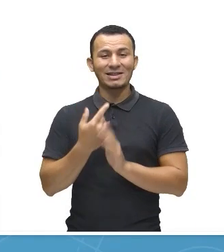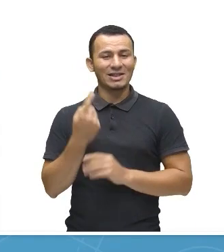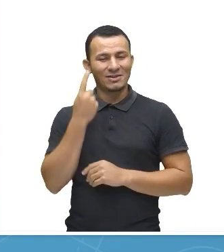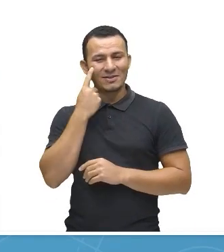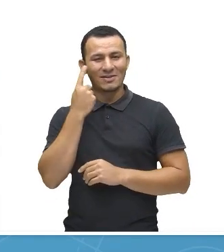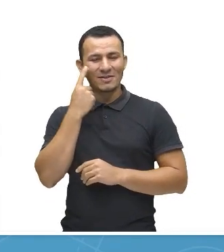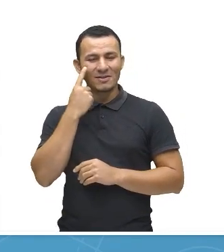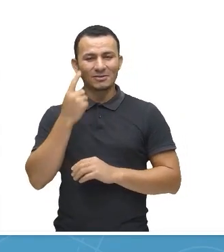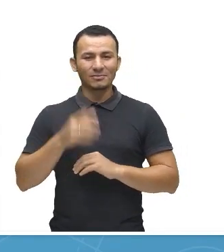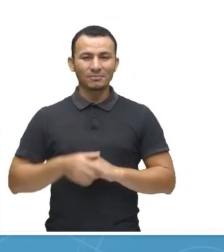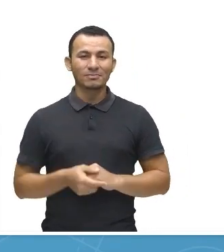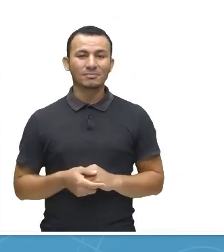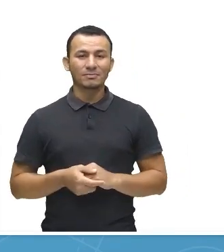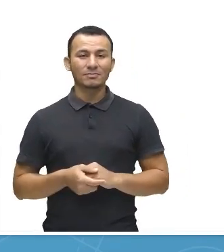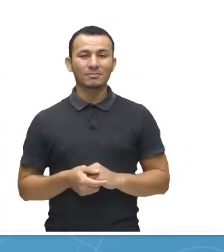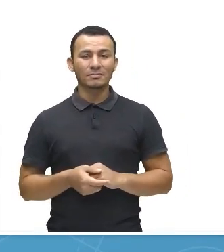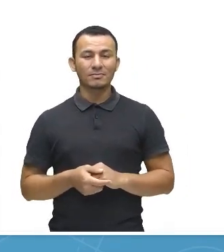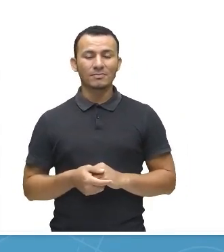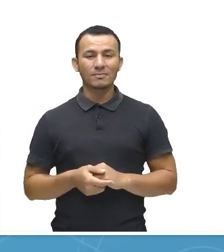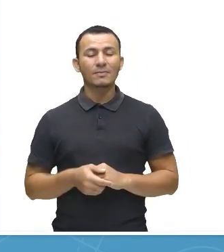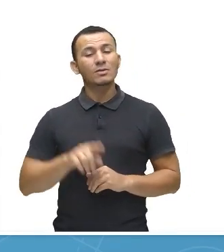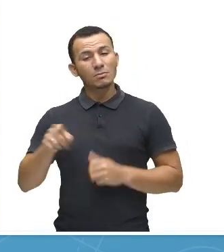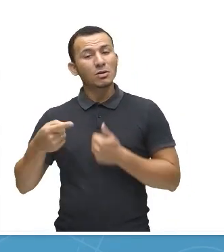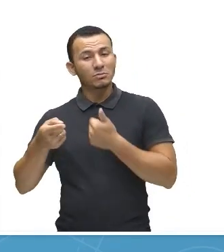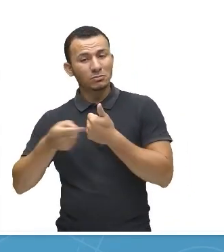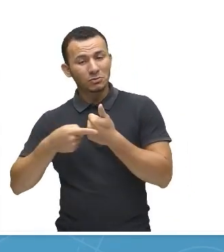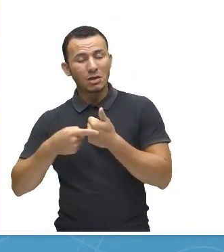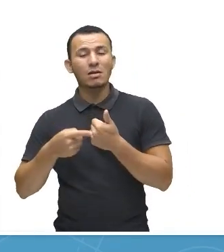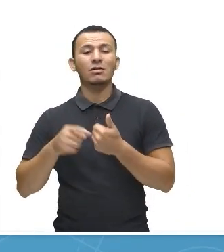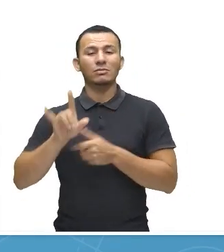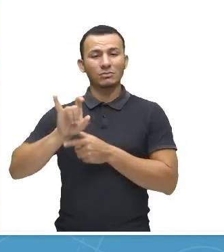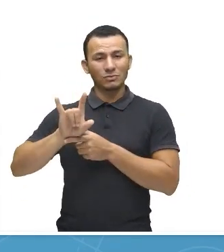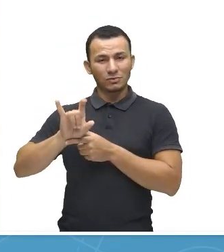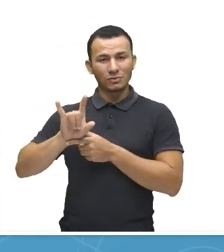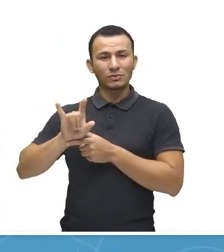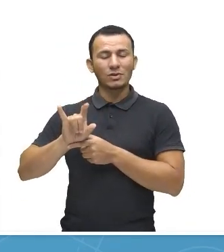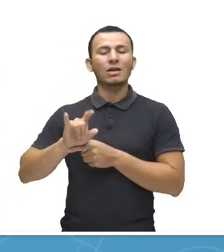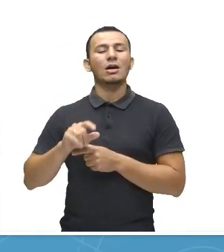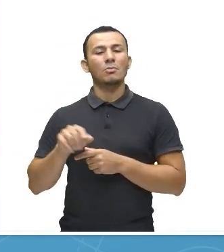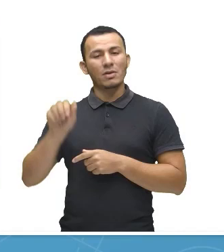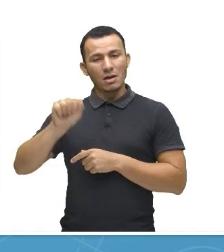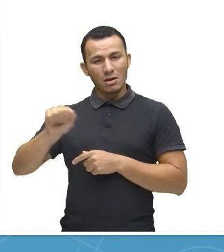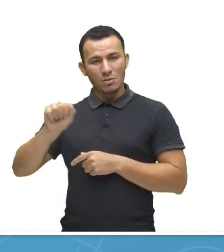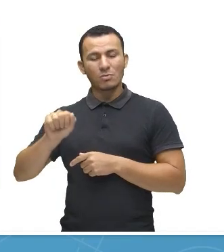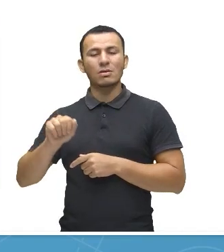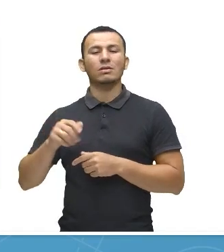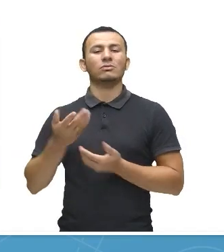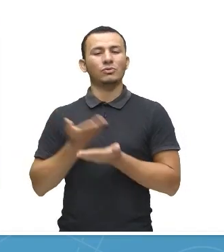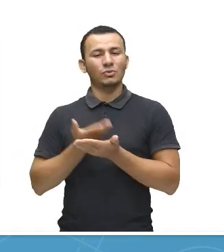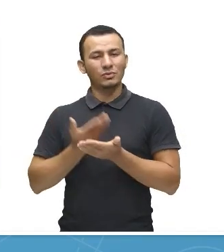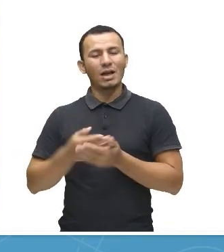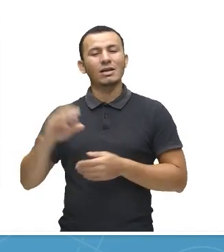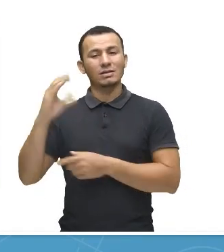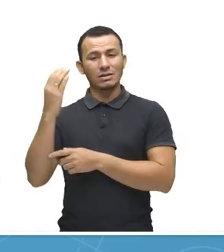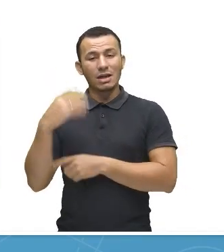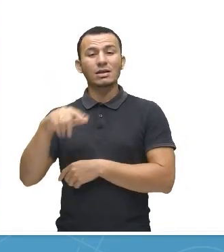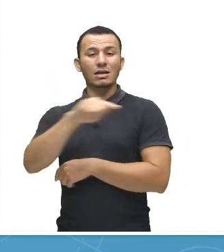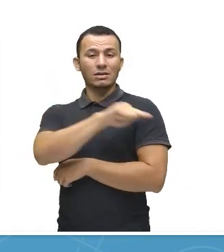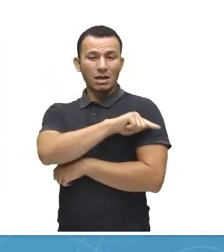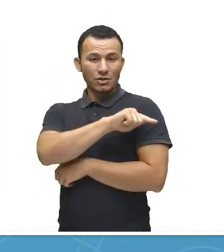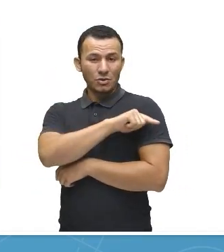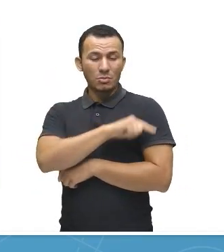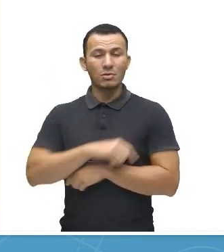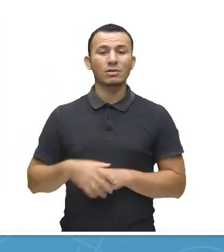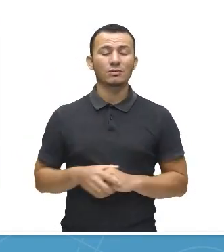pode estar parecido. E aí marca a gente lá para a gente divulgar, coloca lá aula de ciências 7º ano, se você for do 7º ano. Se você